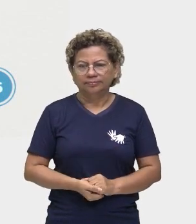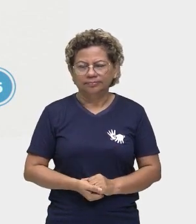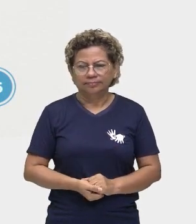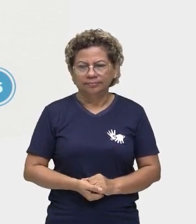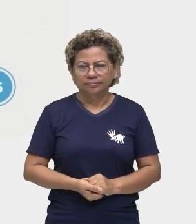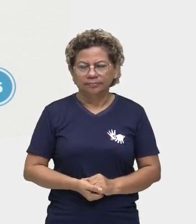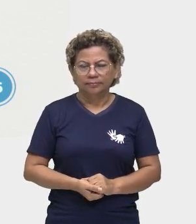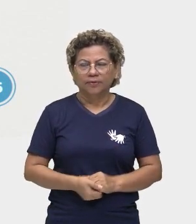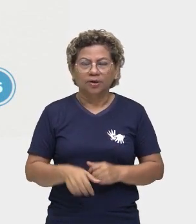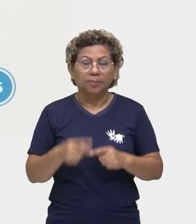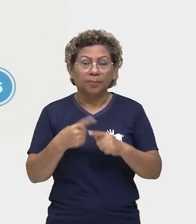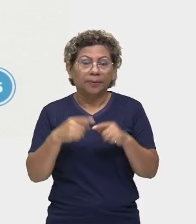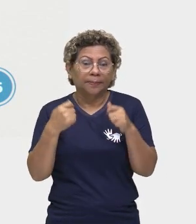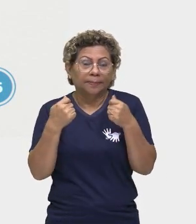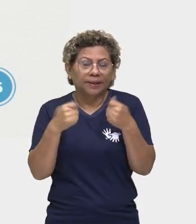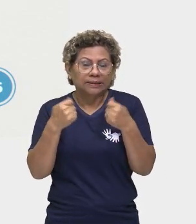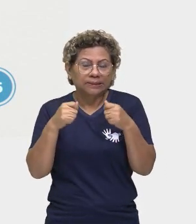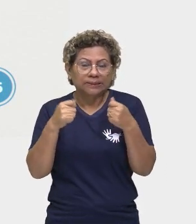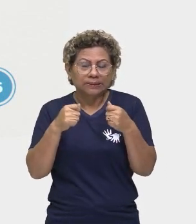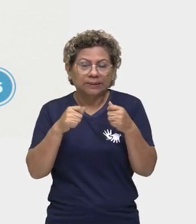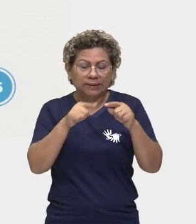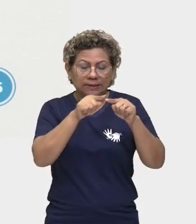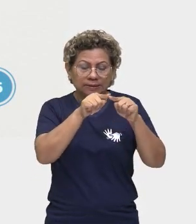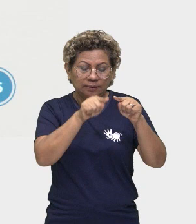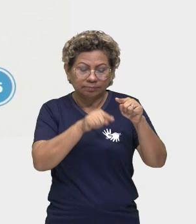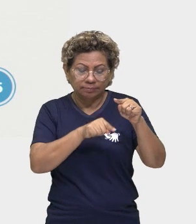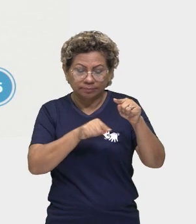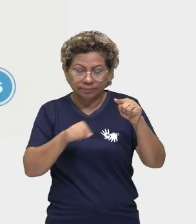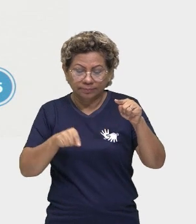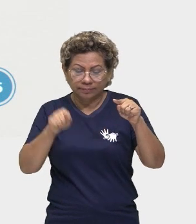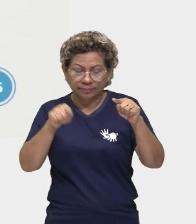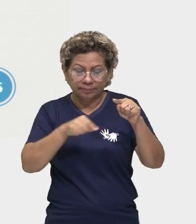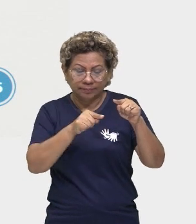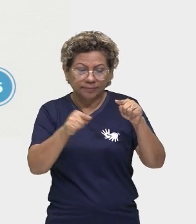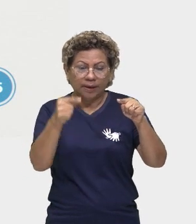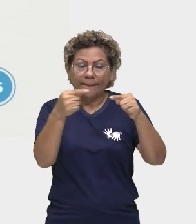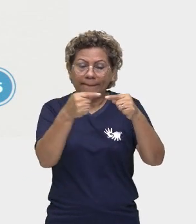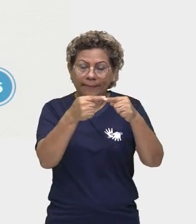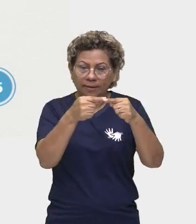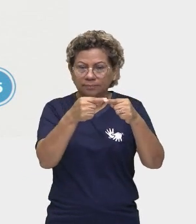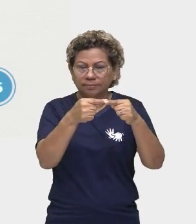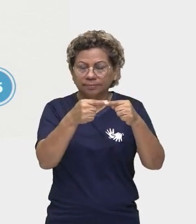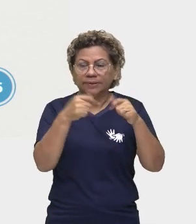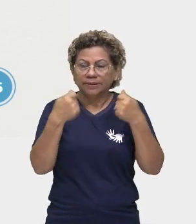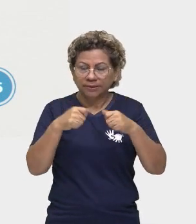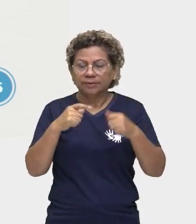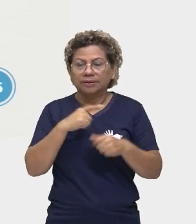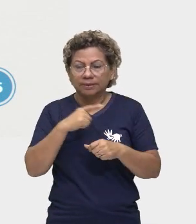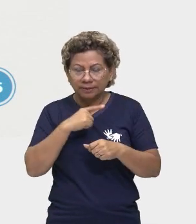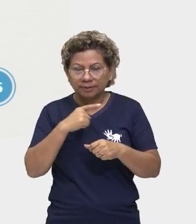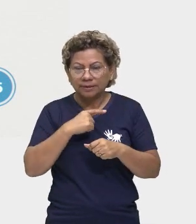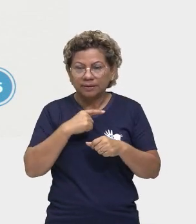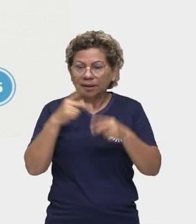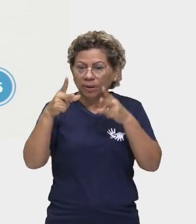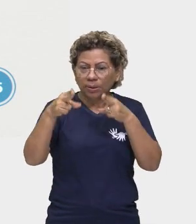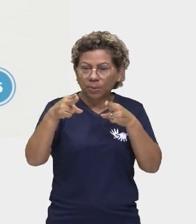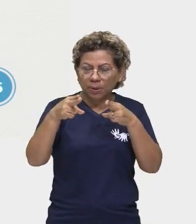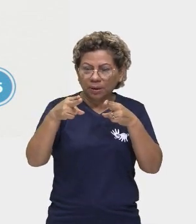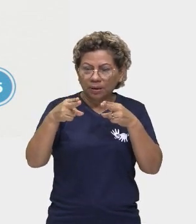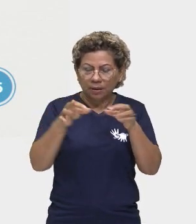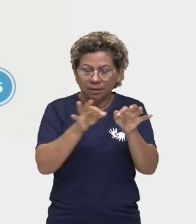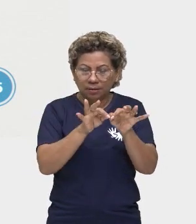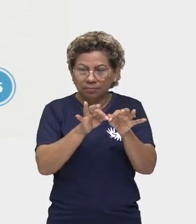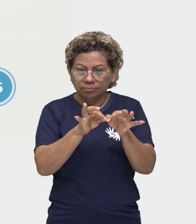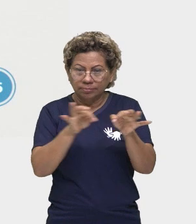Eu preciso que seja fechado tanto de um lado como do outro. Então, os lados devem ter a mesma medida e os ângulos desse